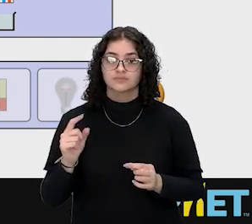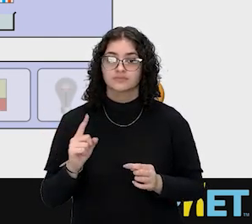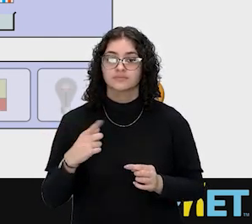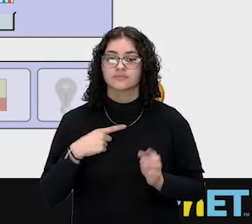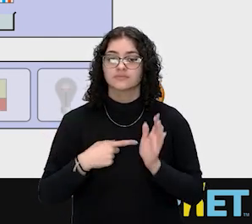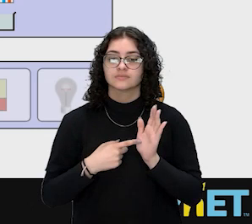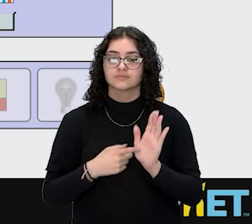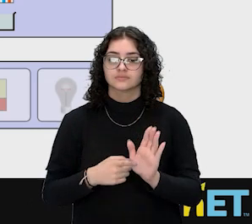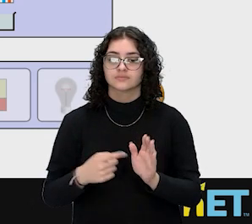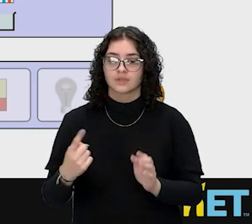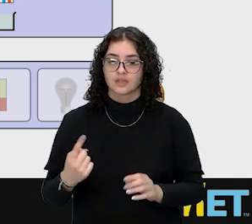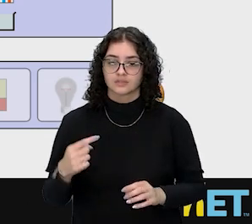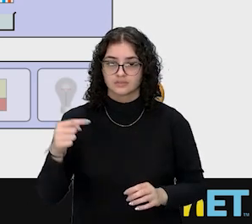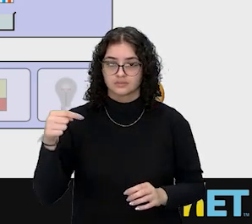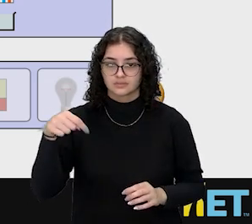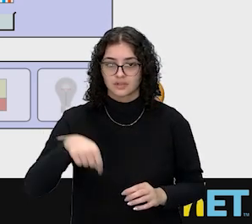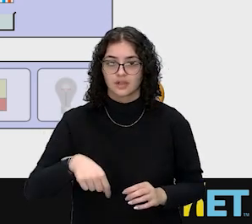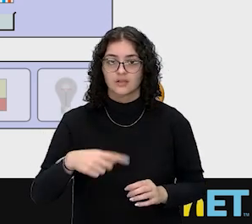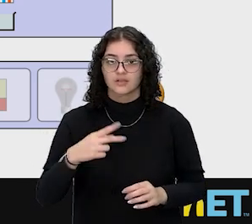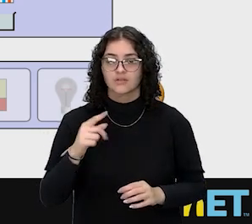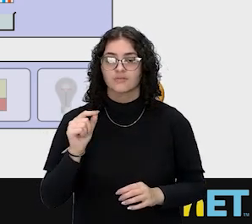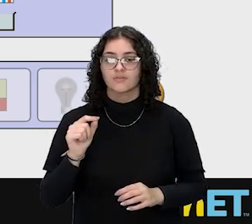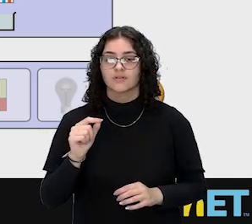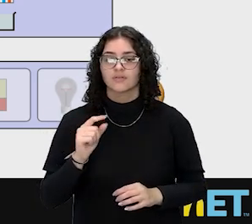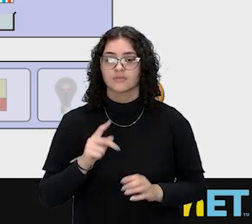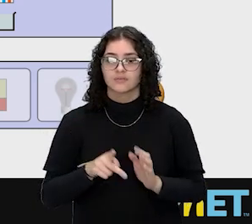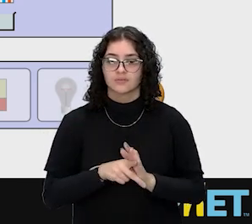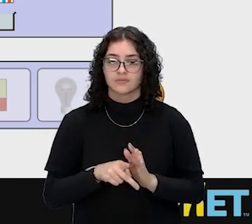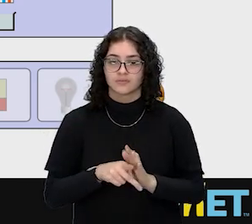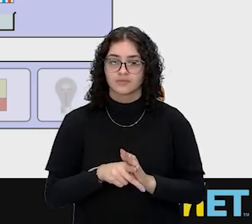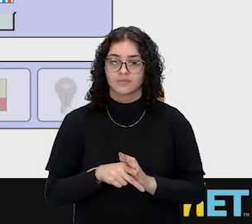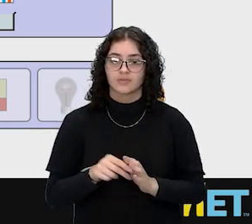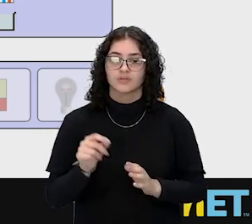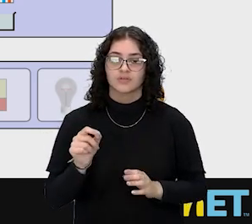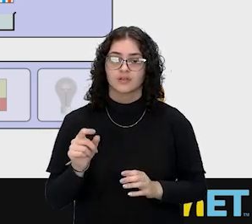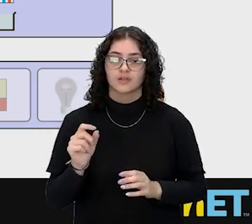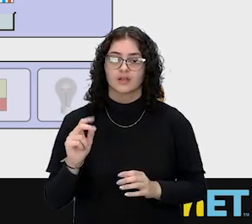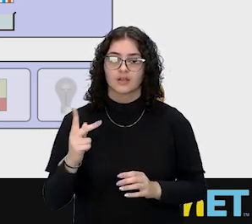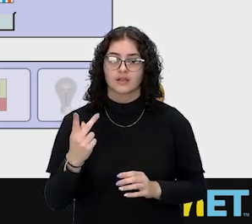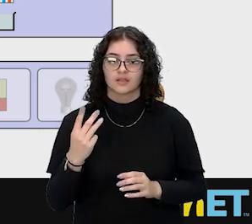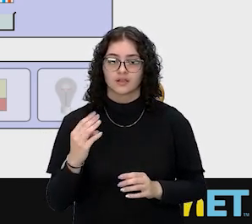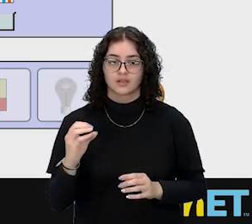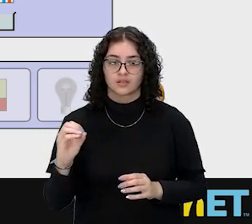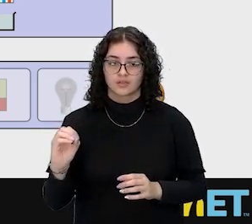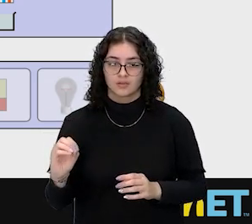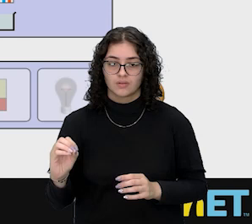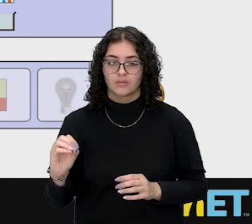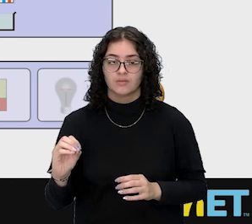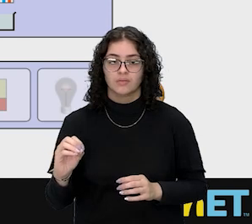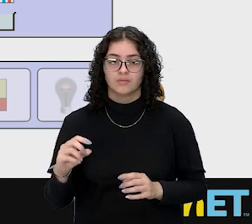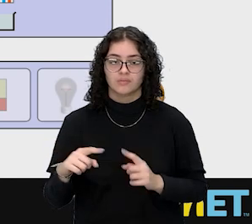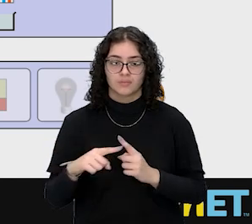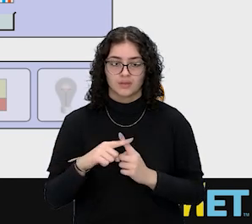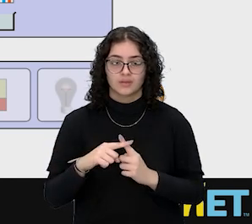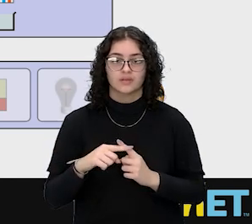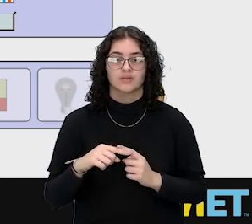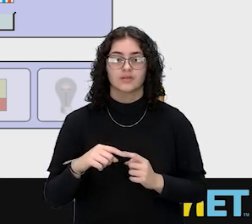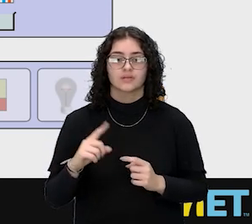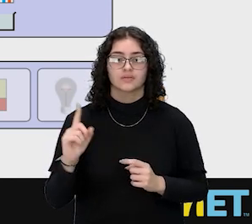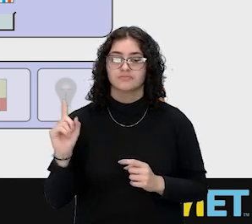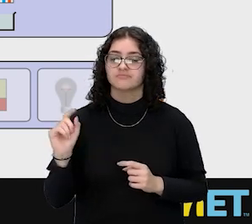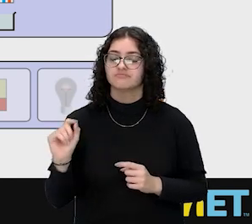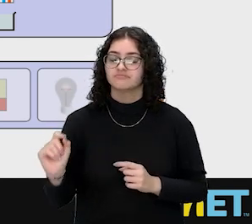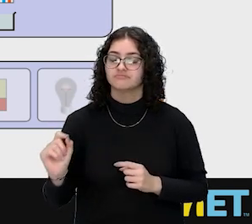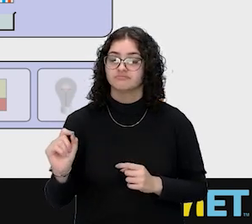é indicativo de equilíbrio químico. Depois, H3O+, e OH-. O H3O+, é o que a